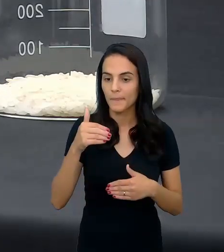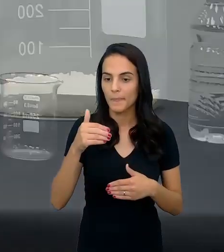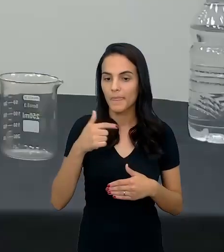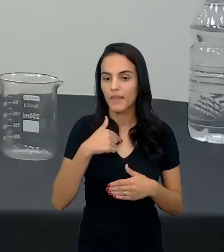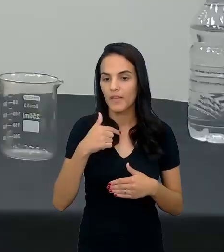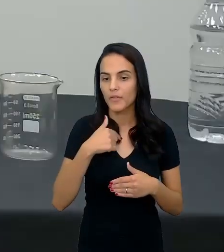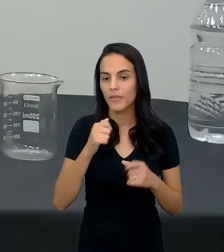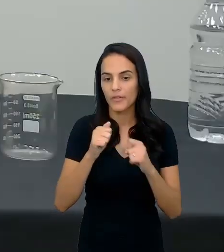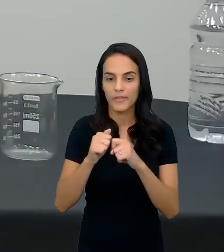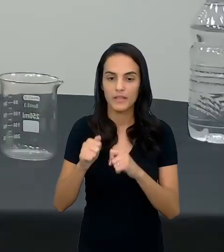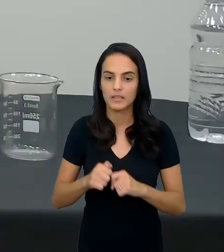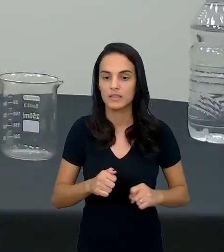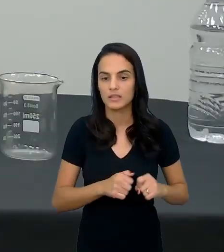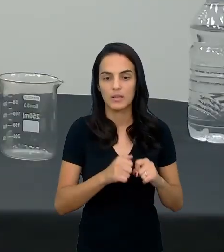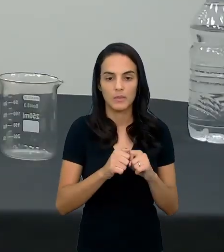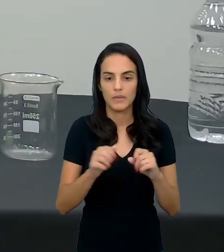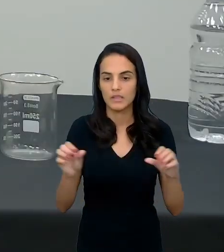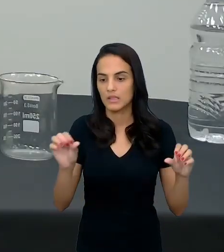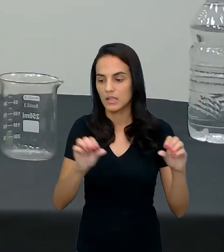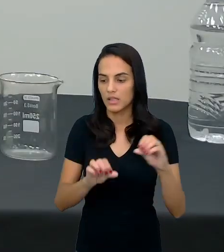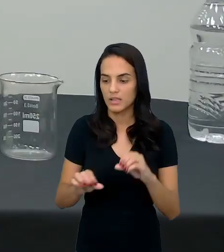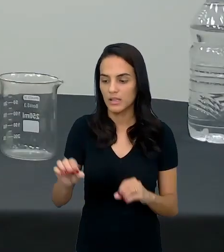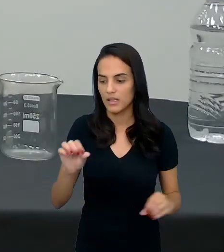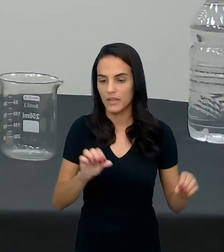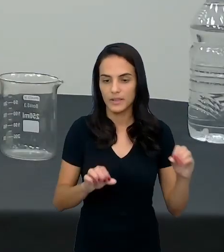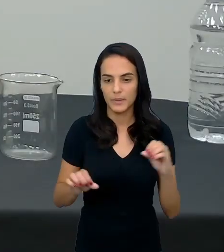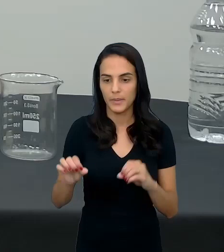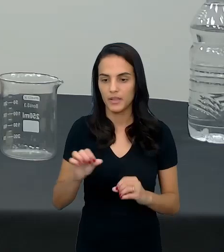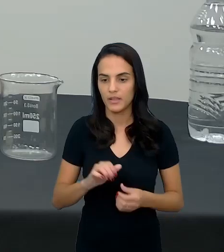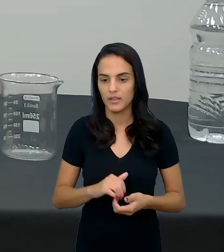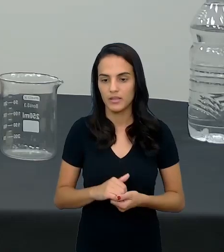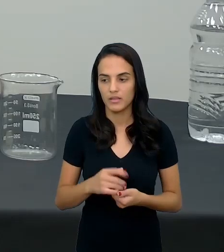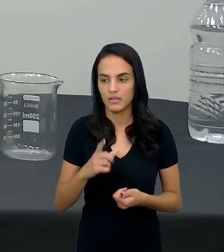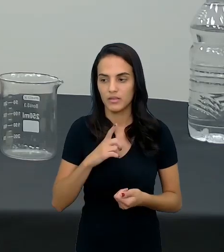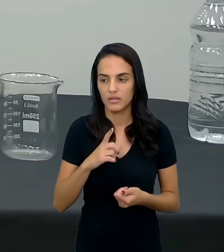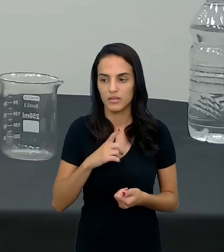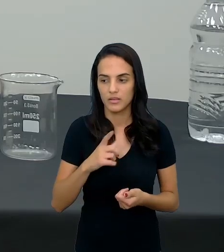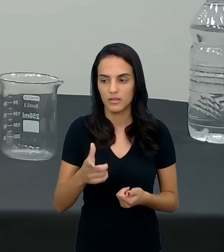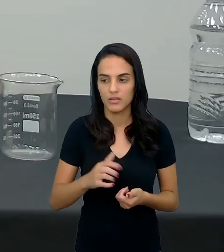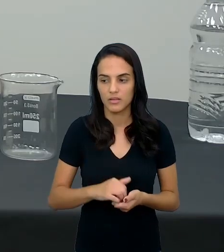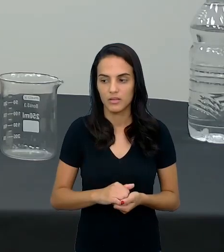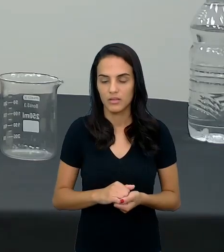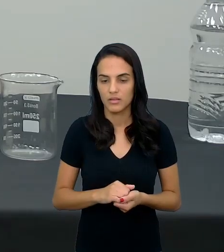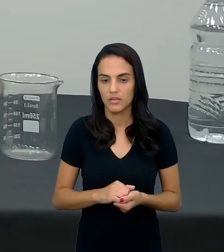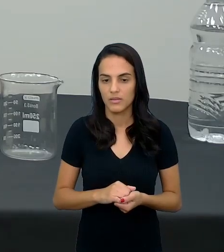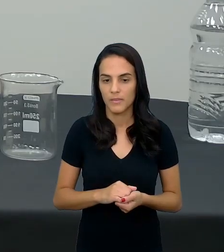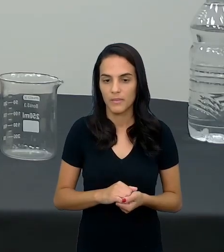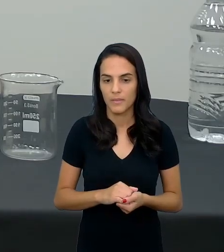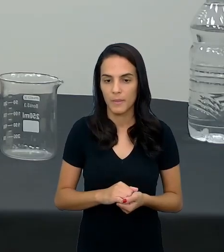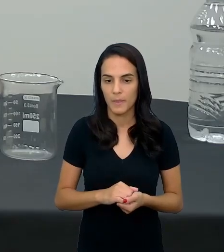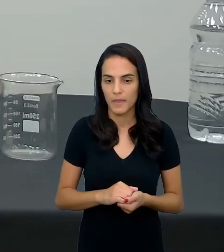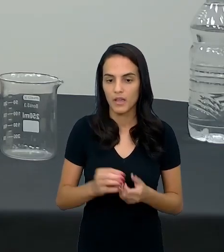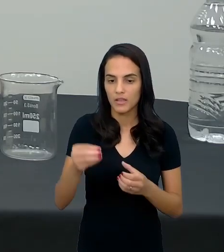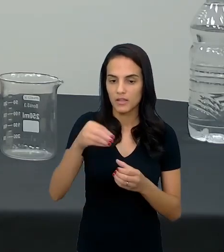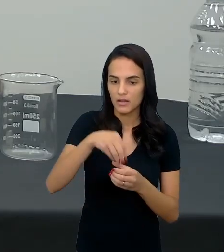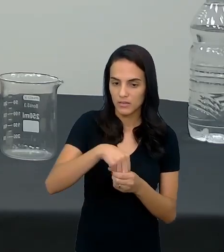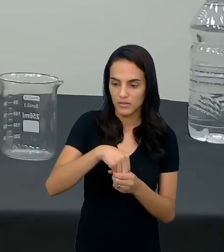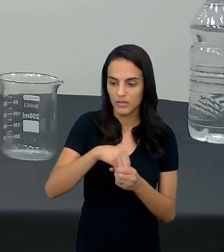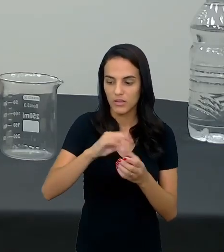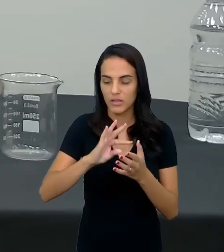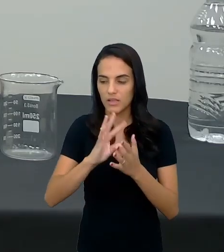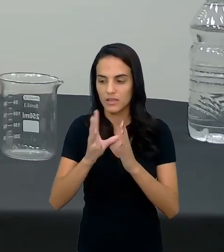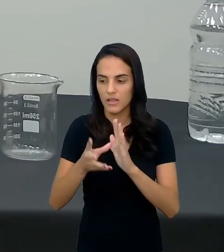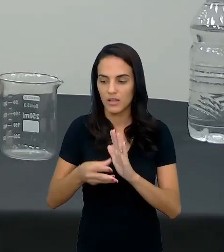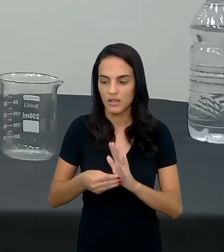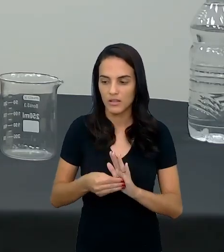eu vou executar o meu experimento, né? Então, aí para vocês vai aparecer a questão do procedimento. Coloquei, então, os meus